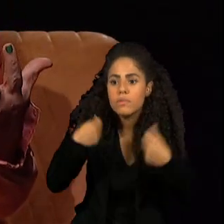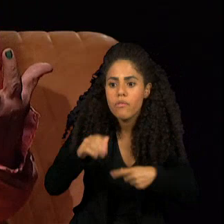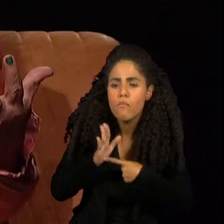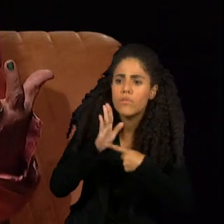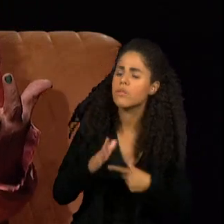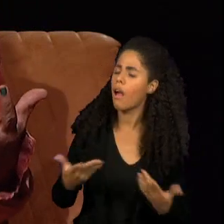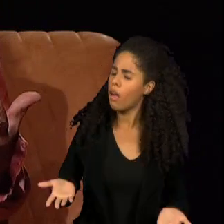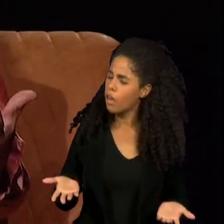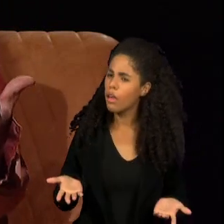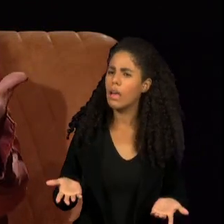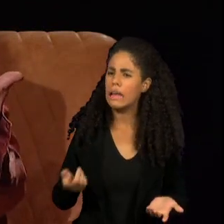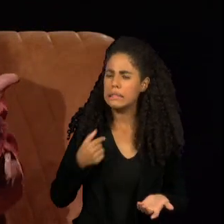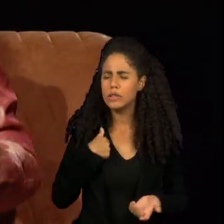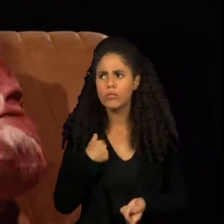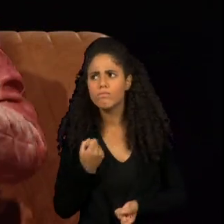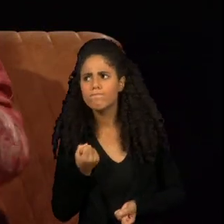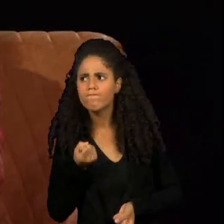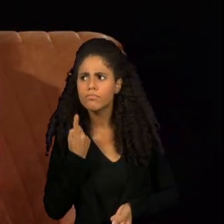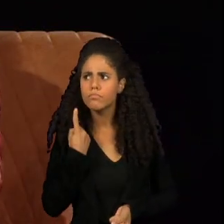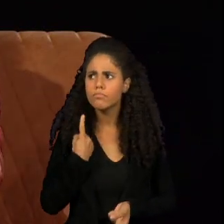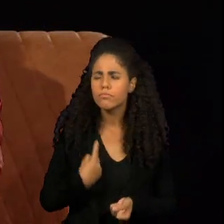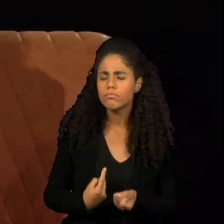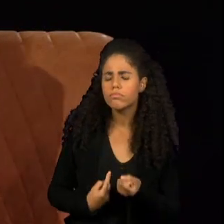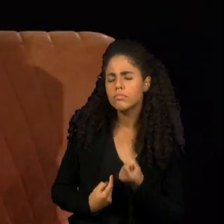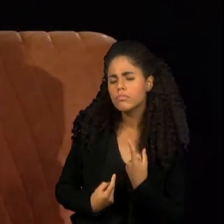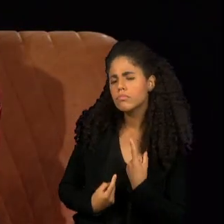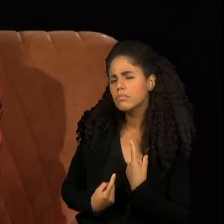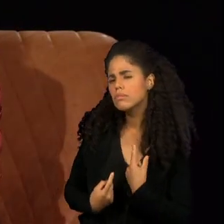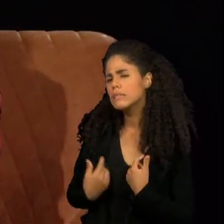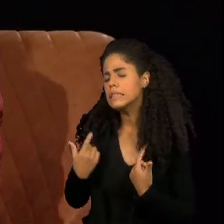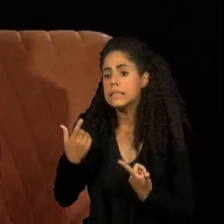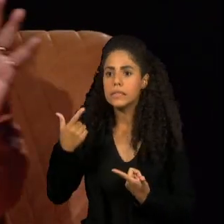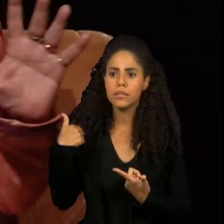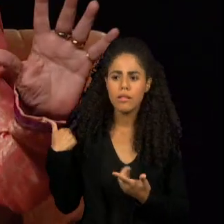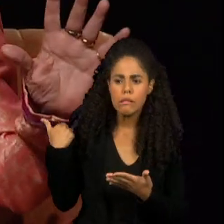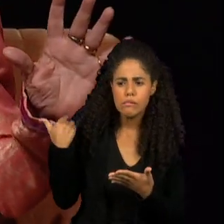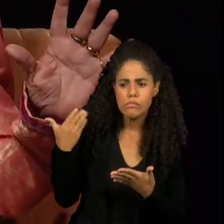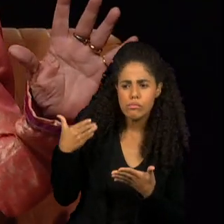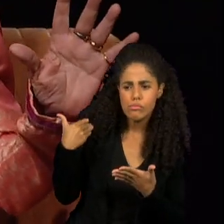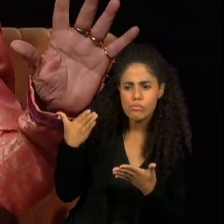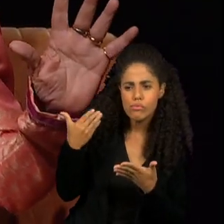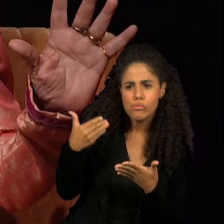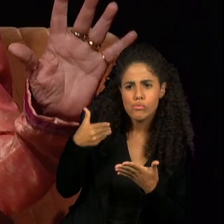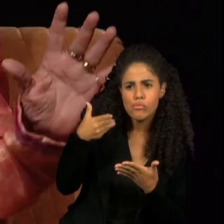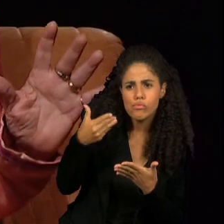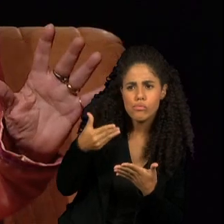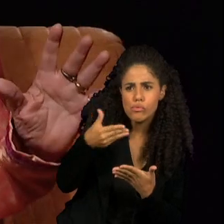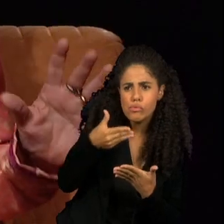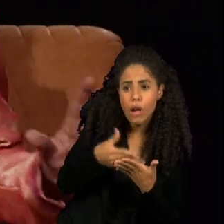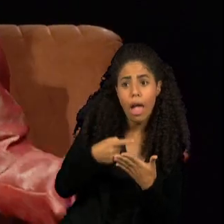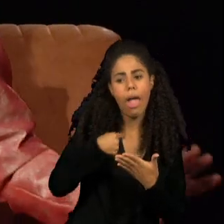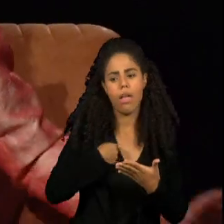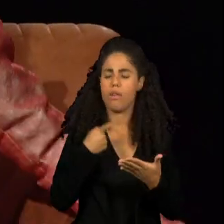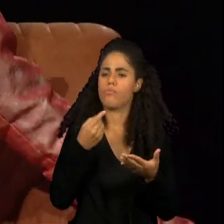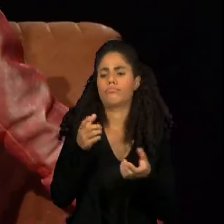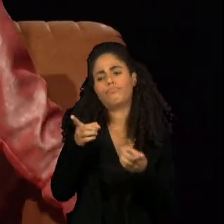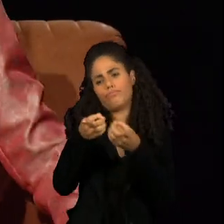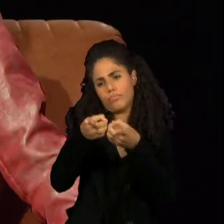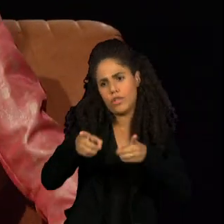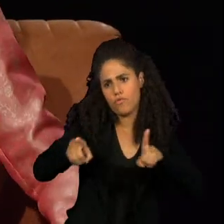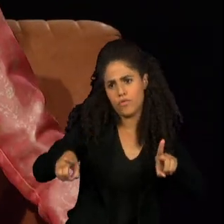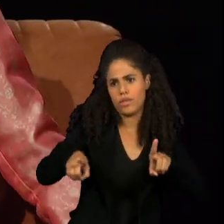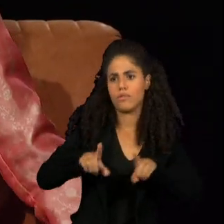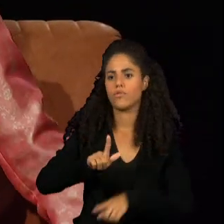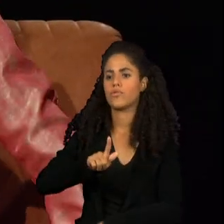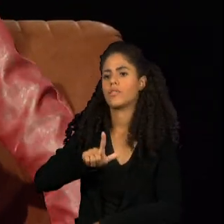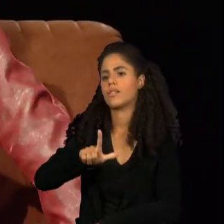revelado, não é? Então, a partir daí, claro, que a separação de Glauber foi um escândalo.